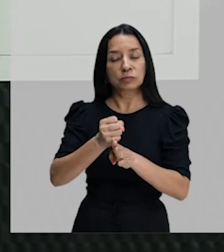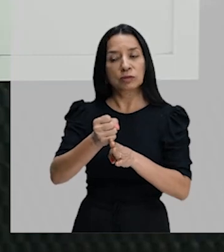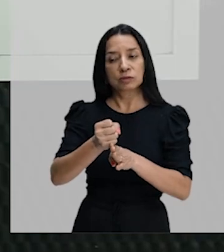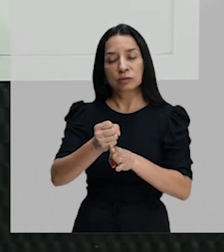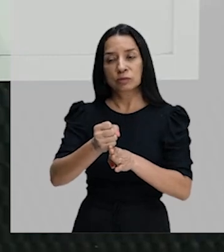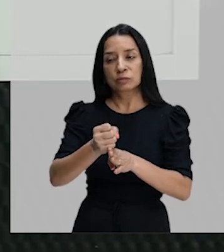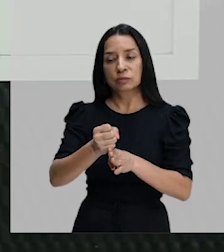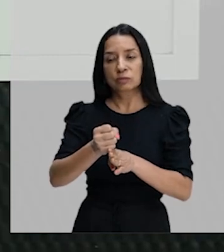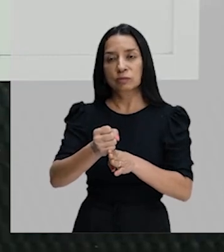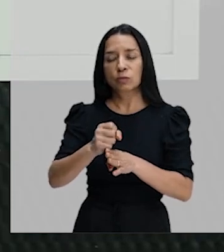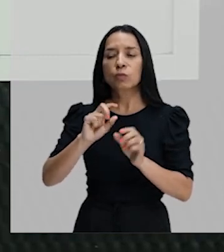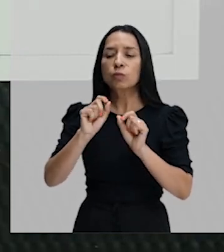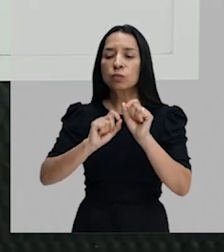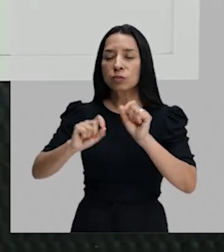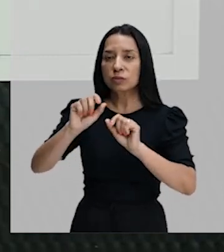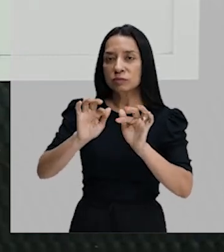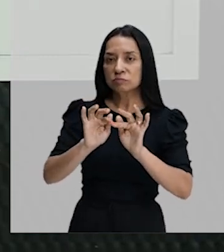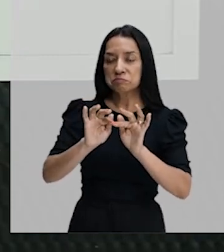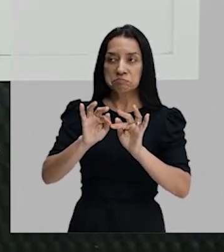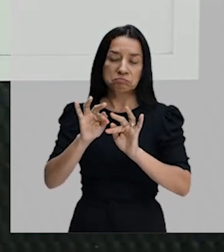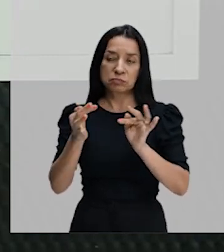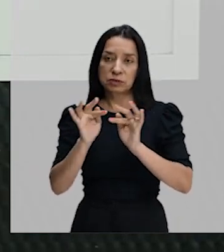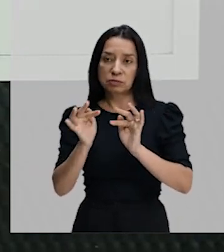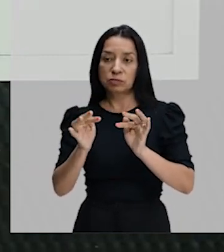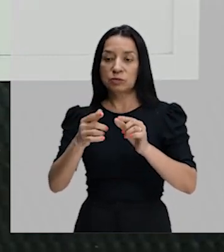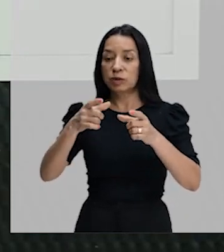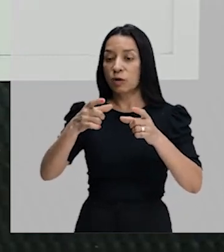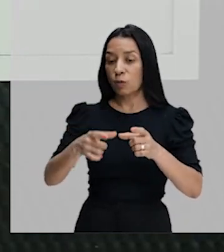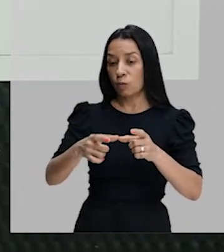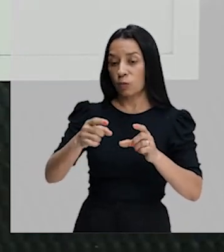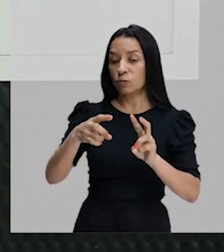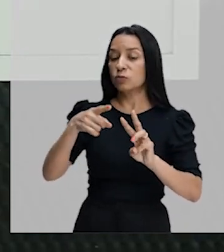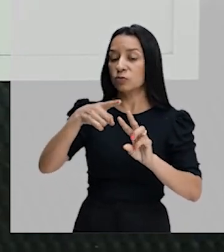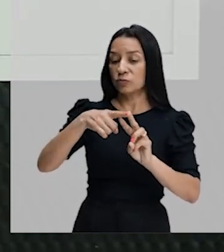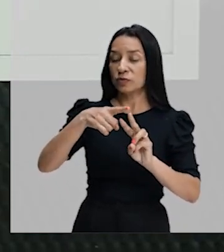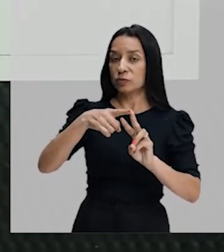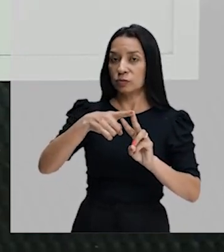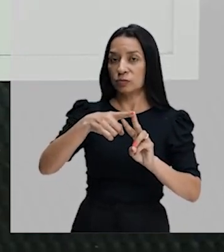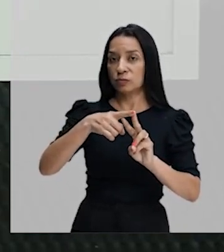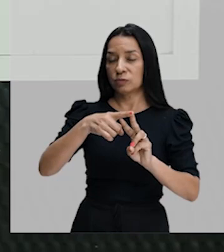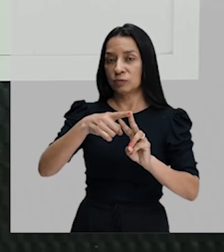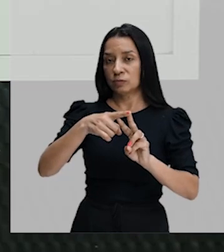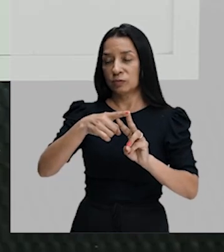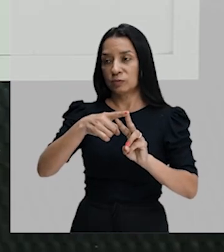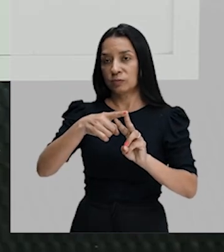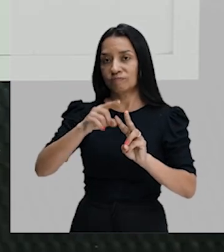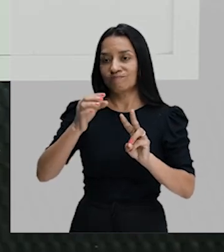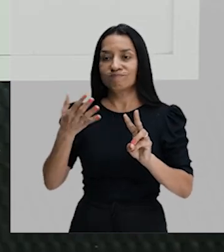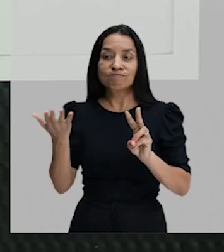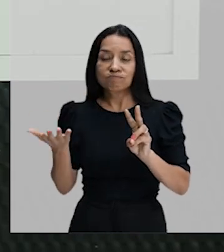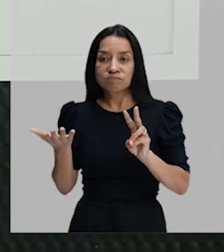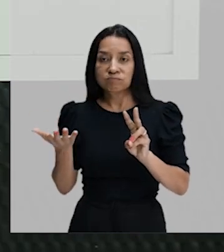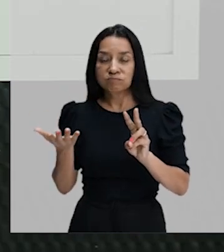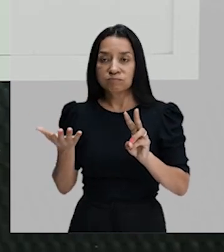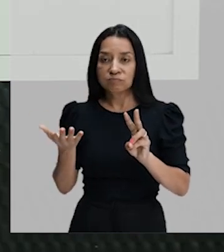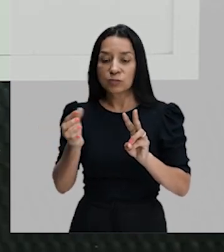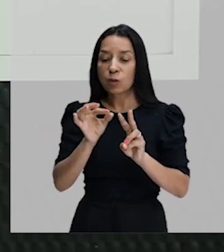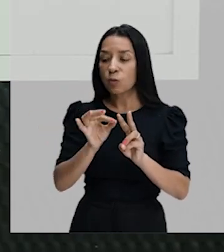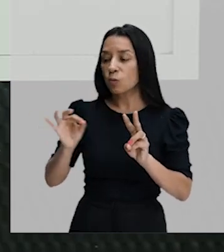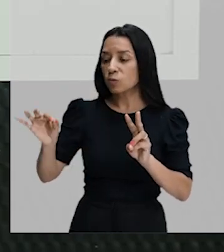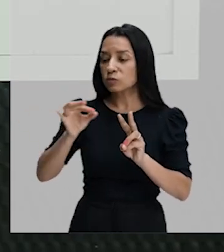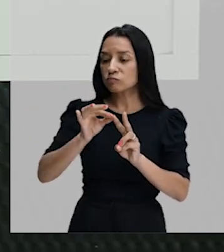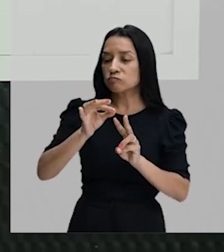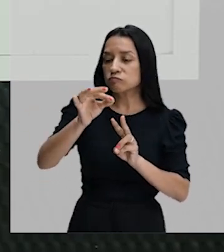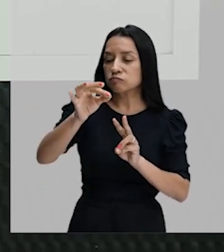apontando. É por isso que é importante a gente saber da extremidade da base, certo? É para saber para onde esta extremidade